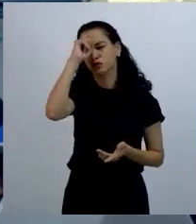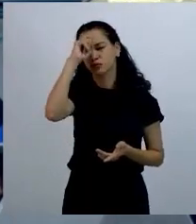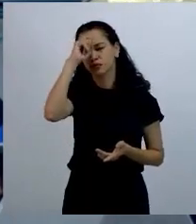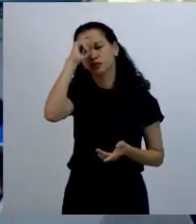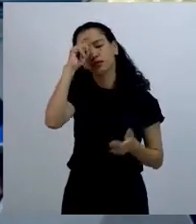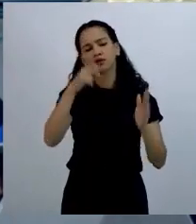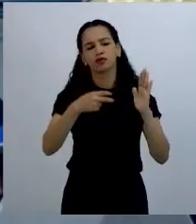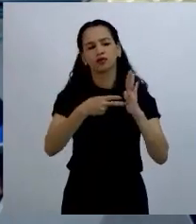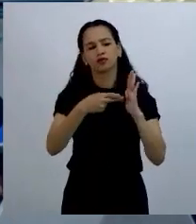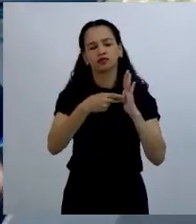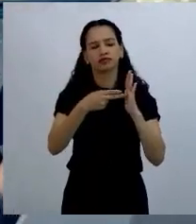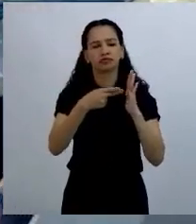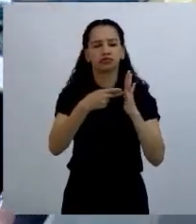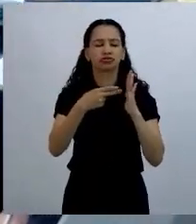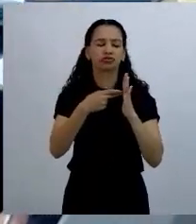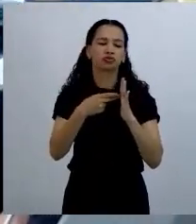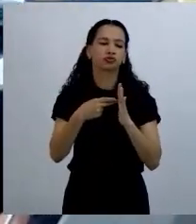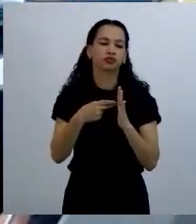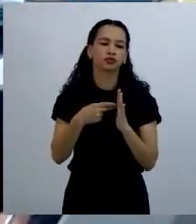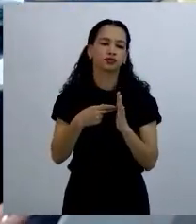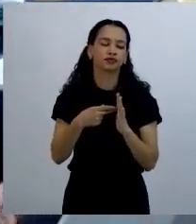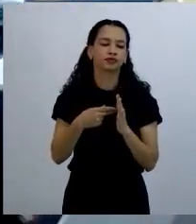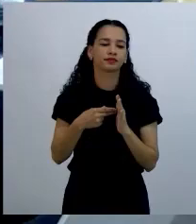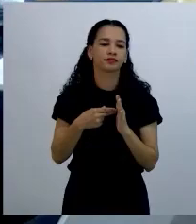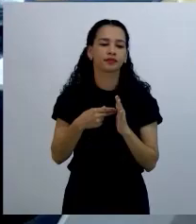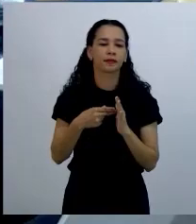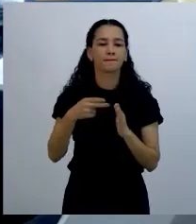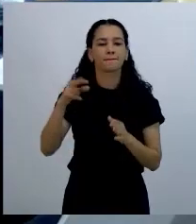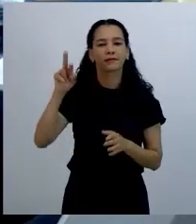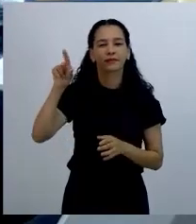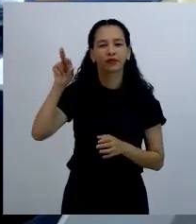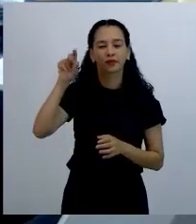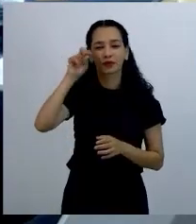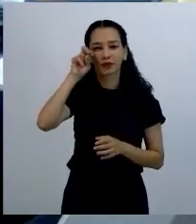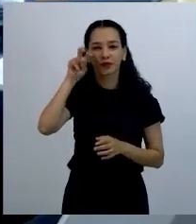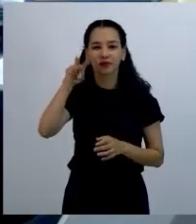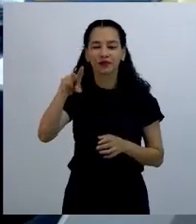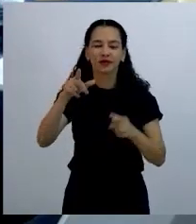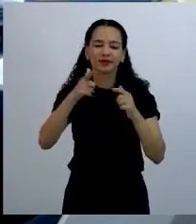e sabem que foi que ele me disse pastor Eu agora estou com duas bocas